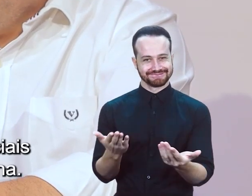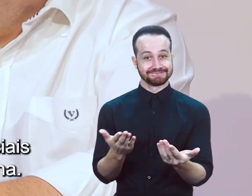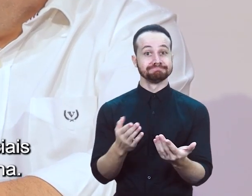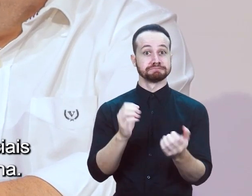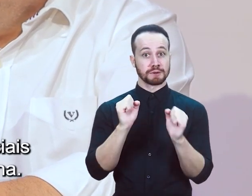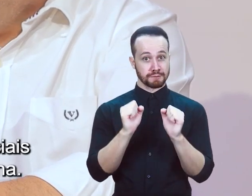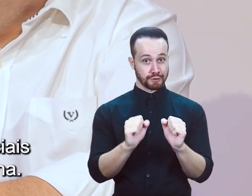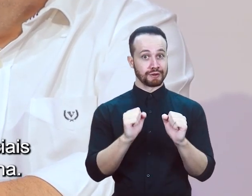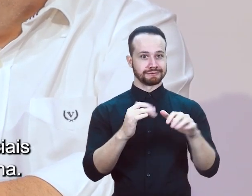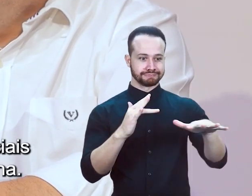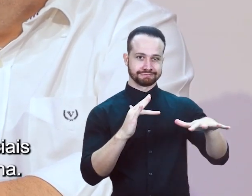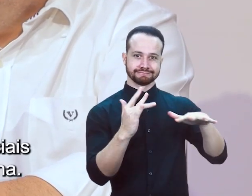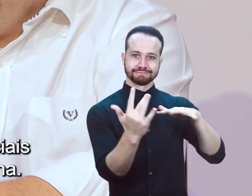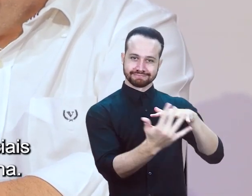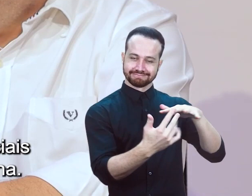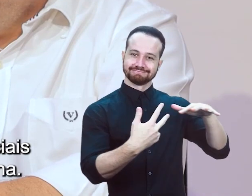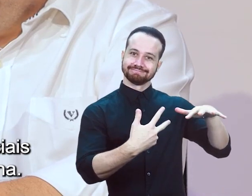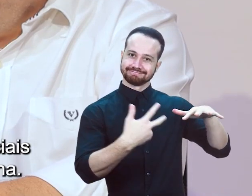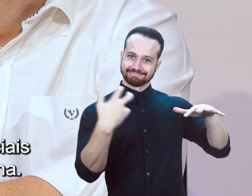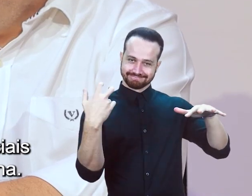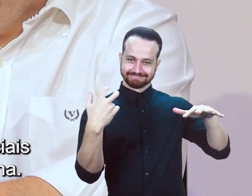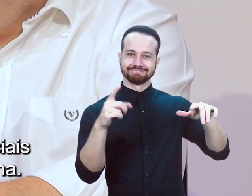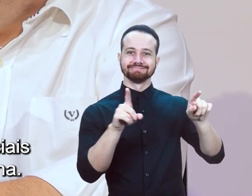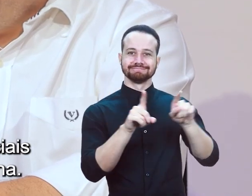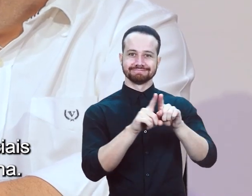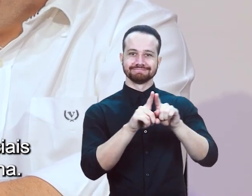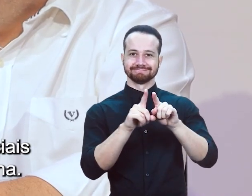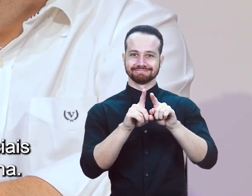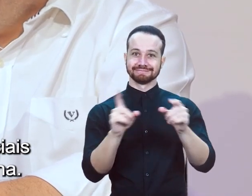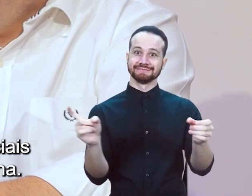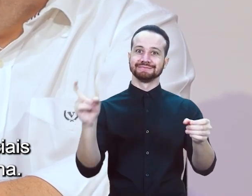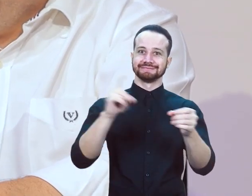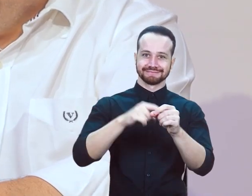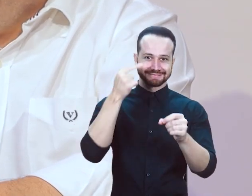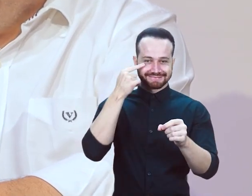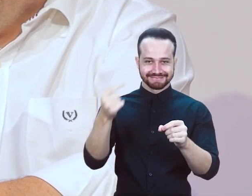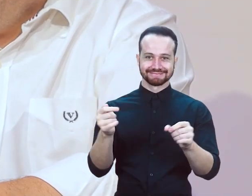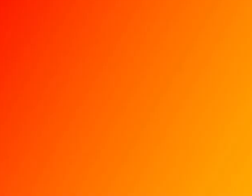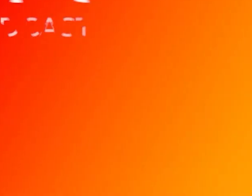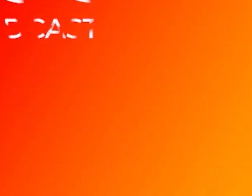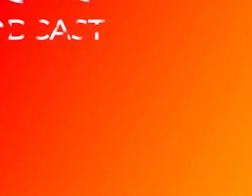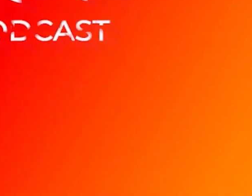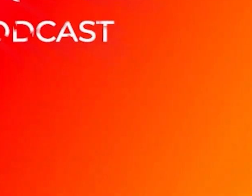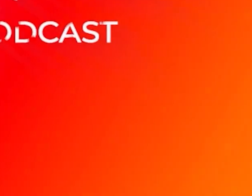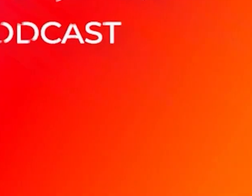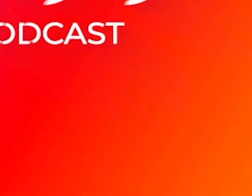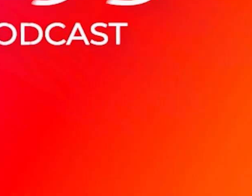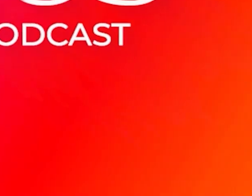nos acompanhe nas redes sociais e voltamos na próxima semana. Até lá!